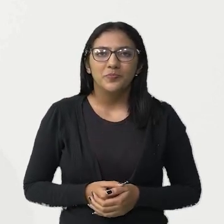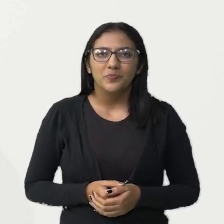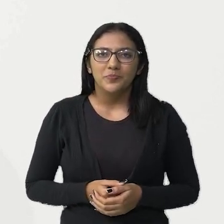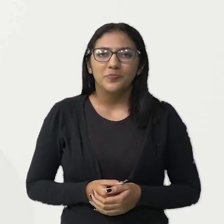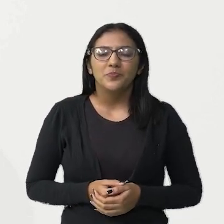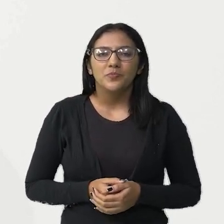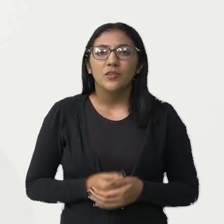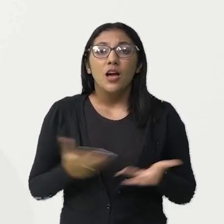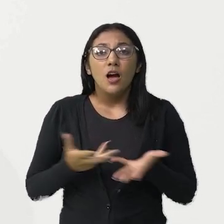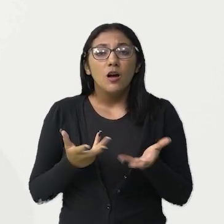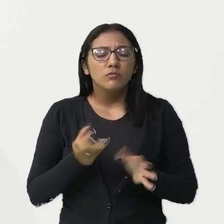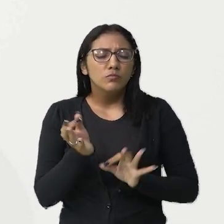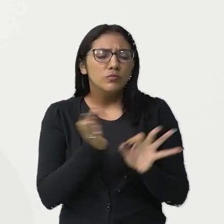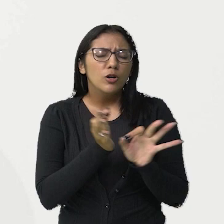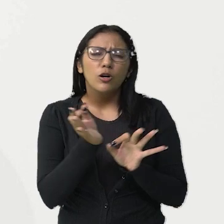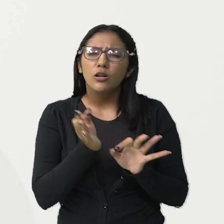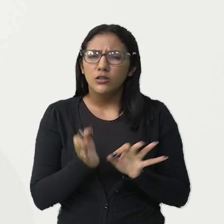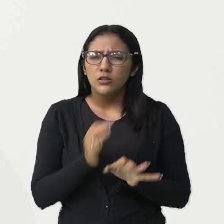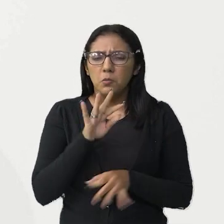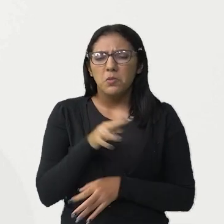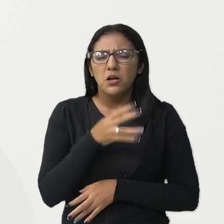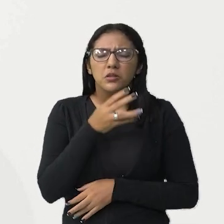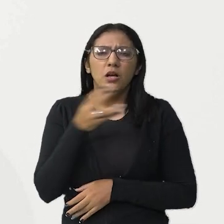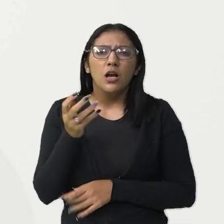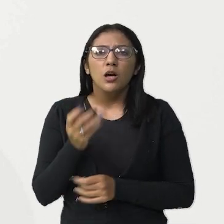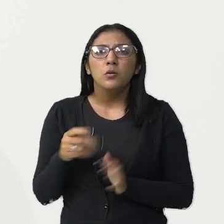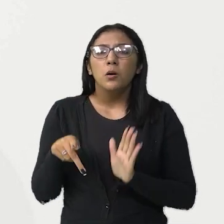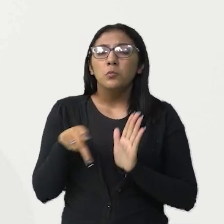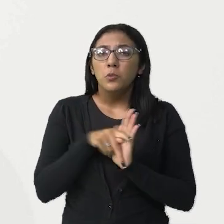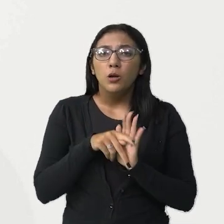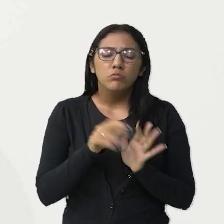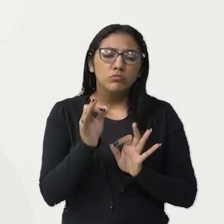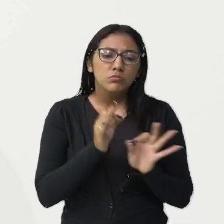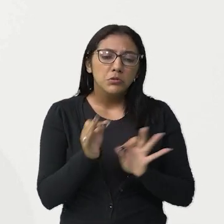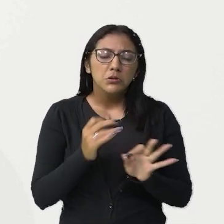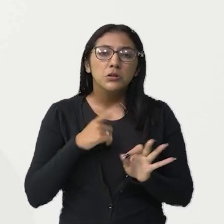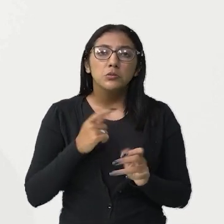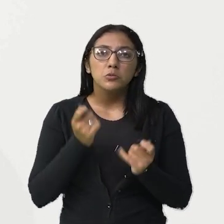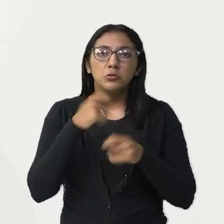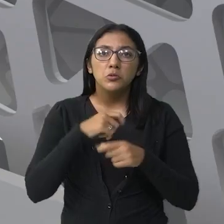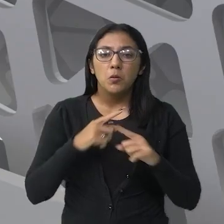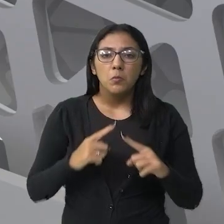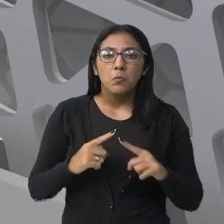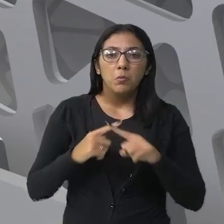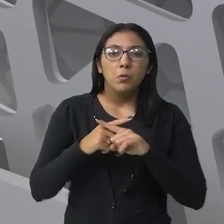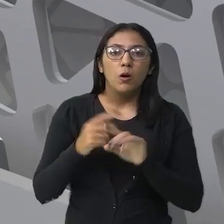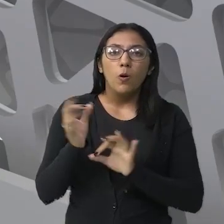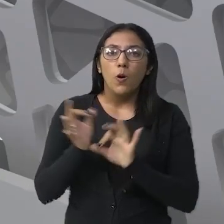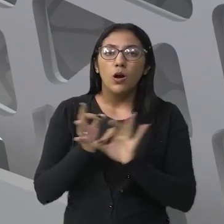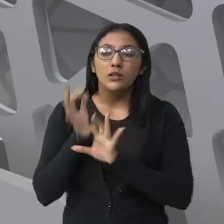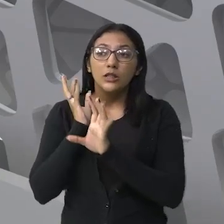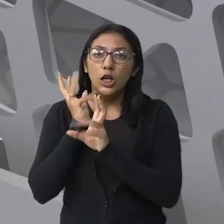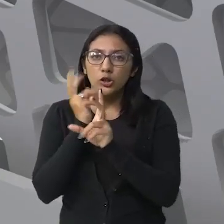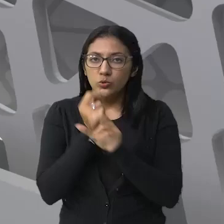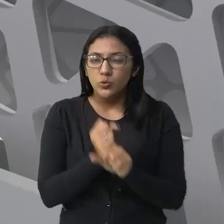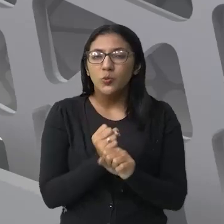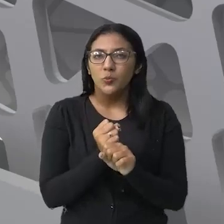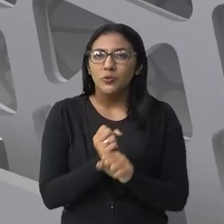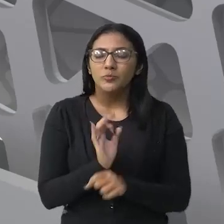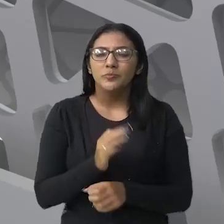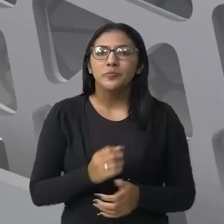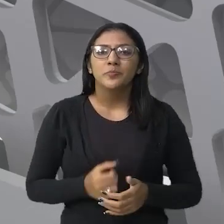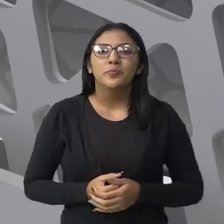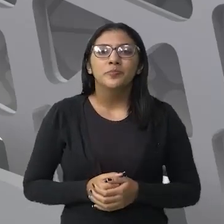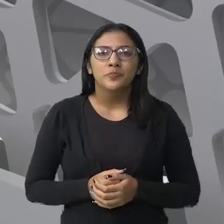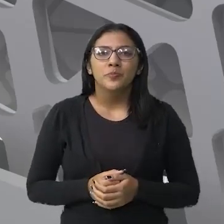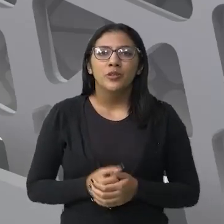vamos montar aqui uma tabelinha, tá? Com essas informações para a gente poder partir aí para a nossa terceira etapa, né, que é o cálculo